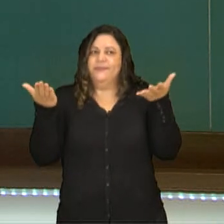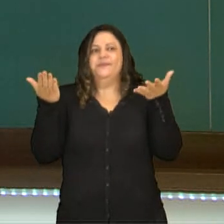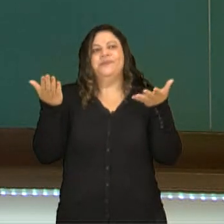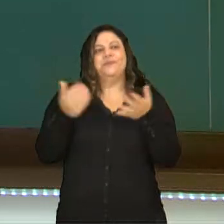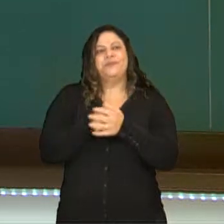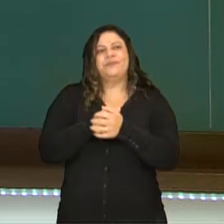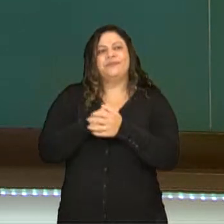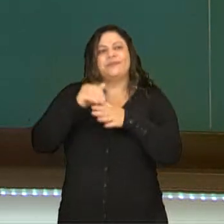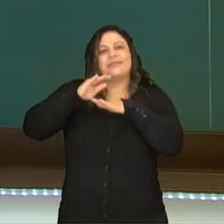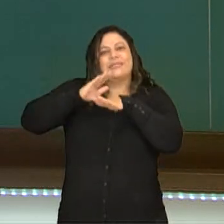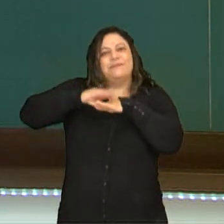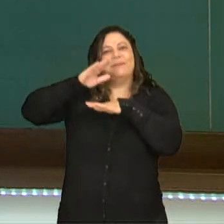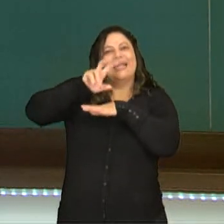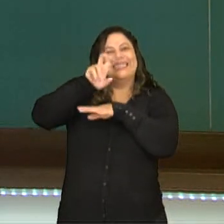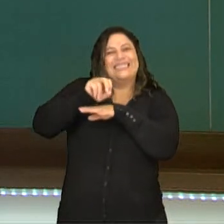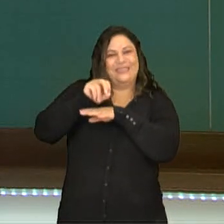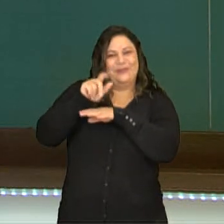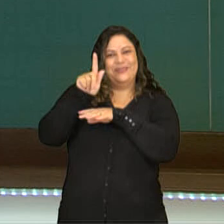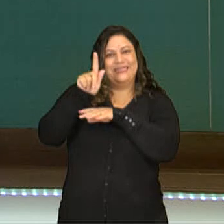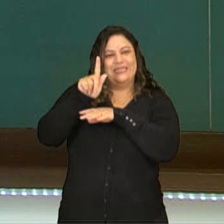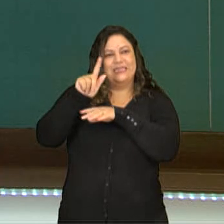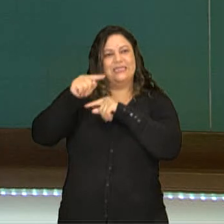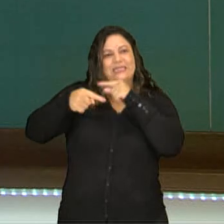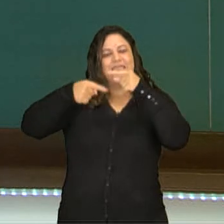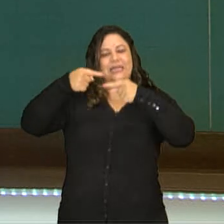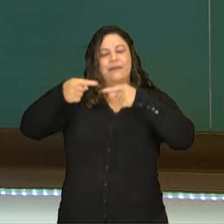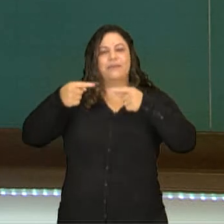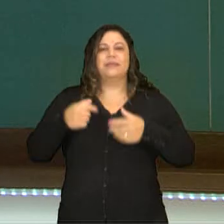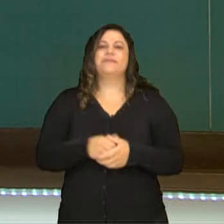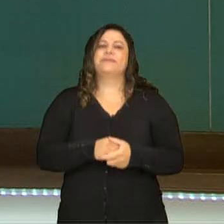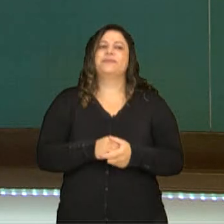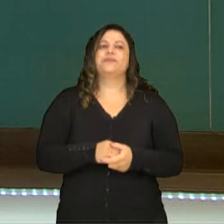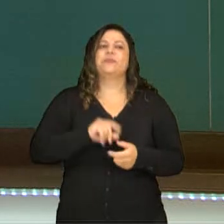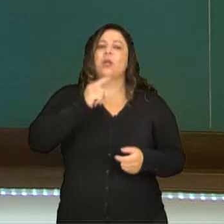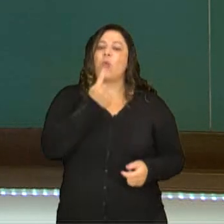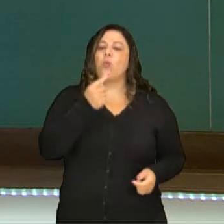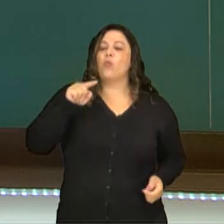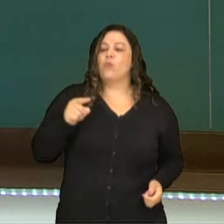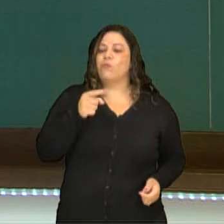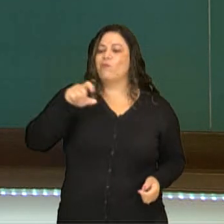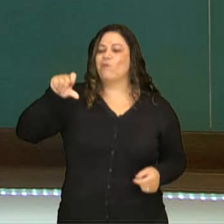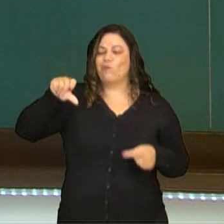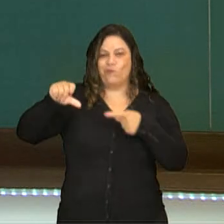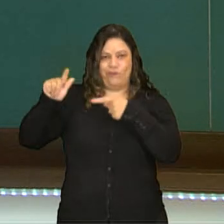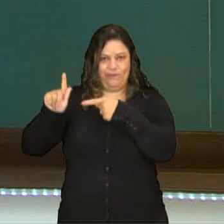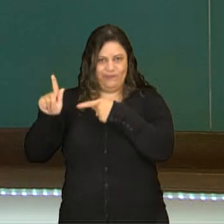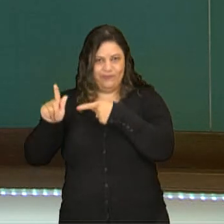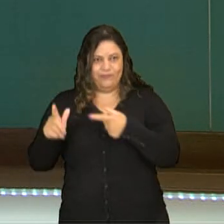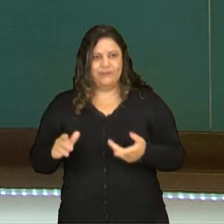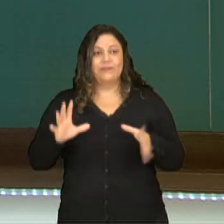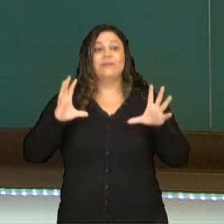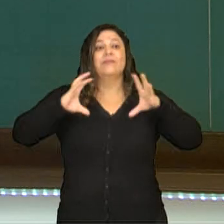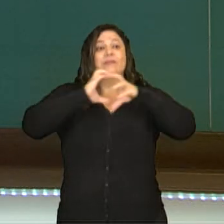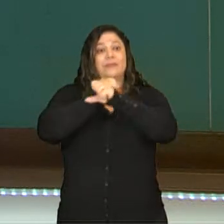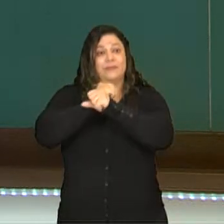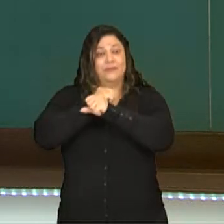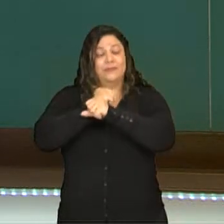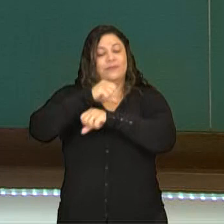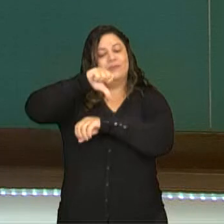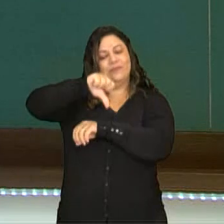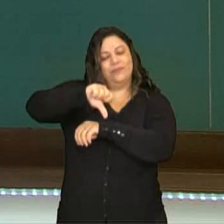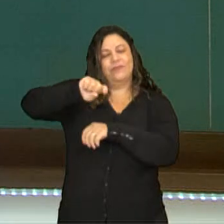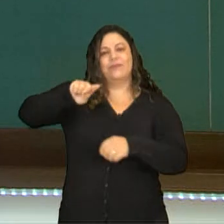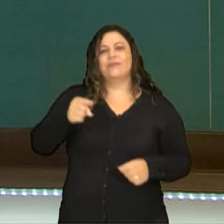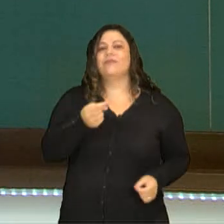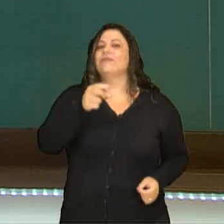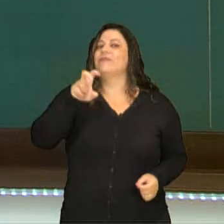tem mais esses 50 gramas que nos fornece 1,9 gramas de gordura. Somando tudo, temos